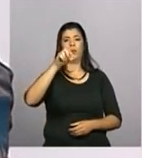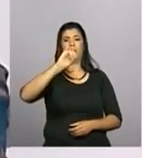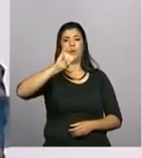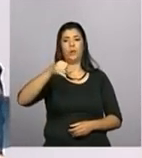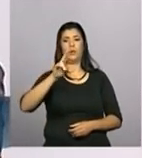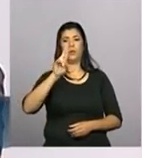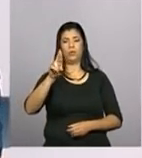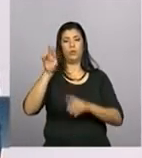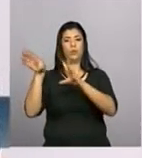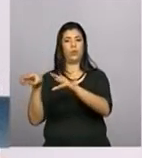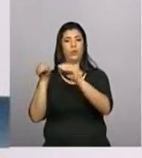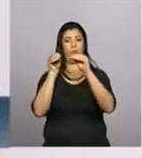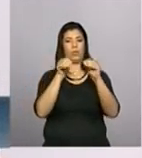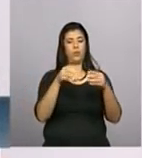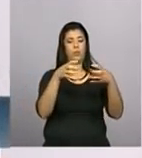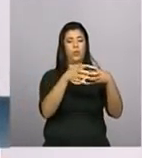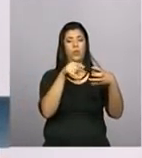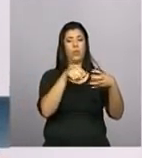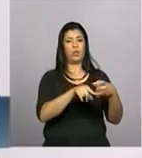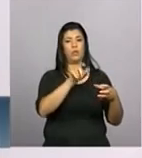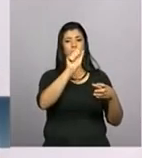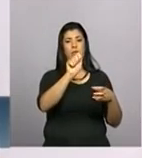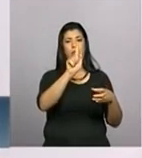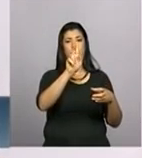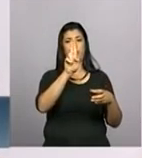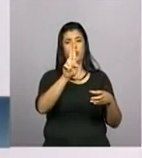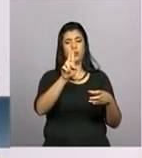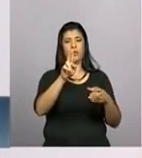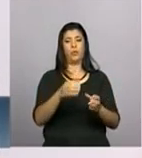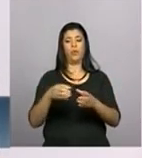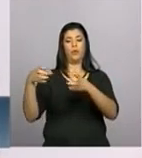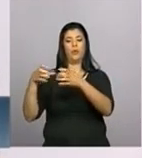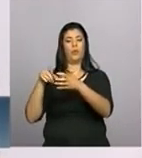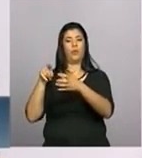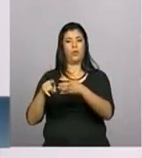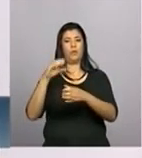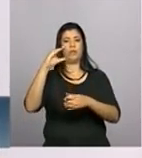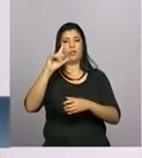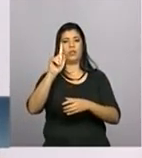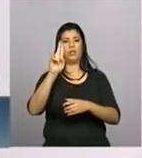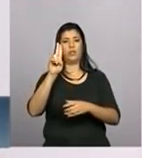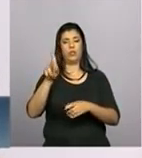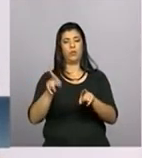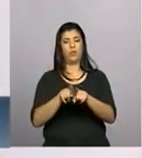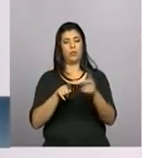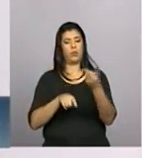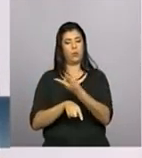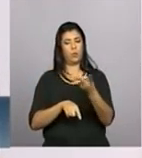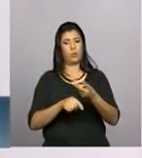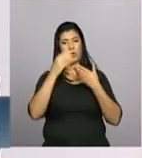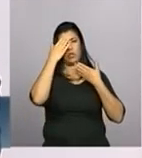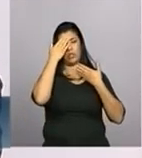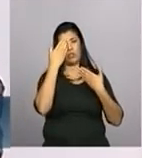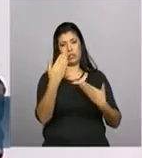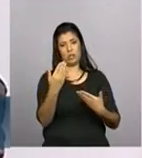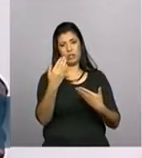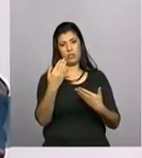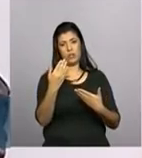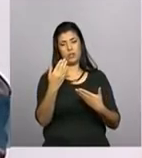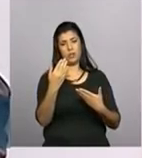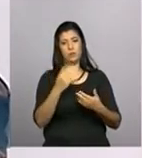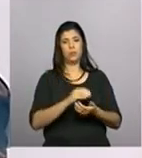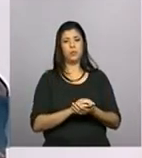da AGU, uma equipe da AGU e uma da da CGU. Quero agradecer em nome de vocês